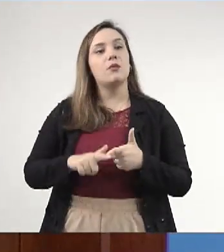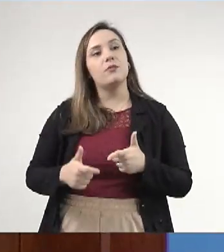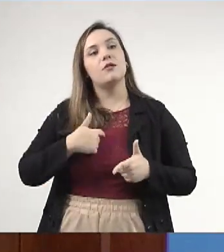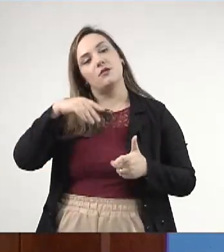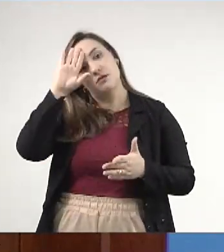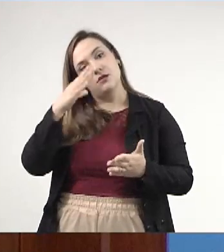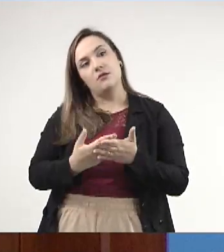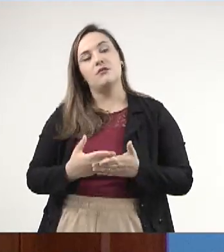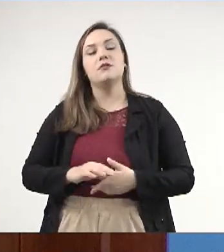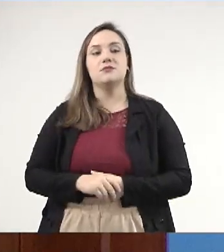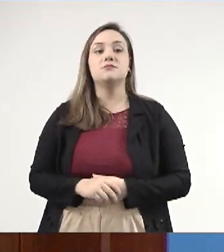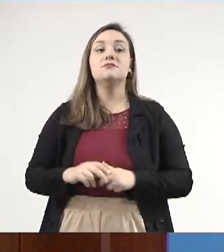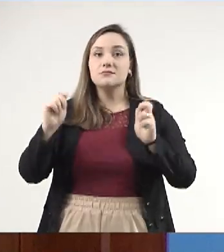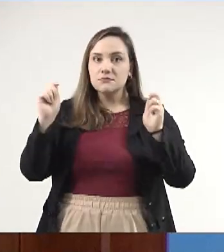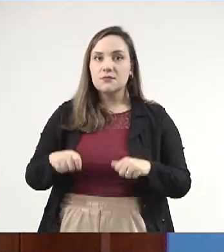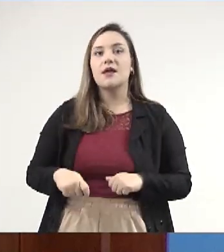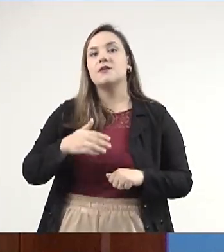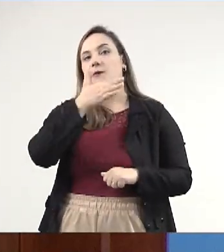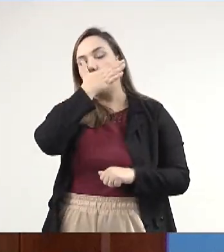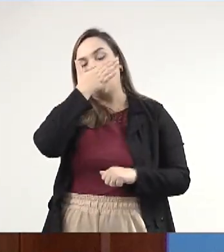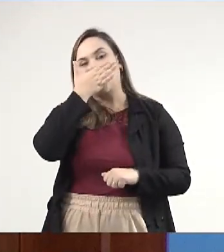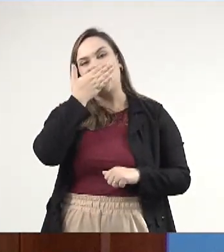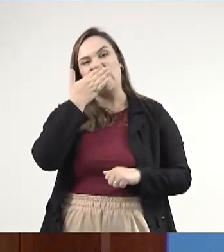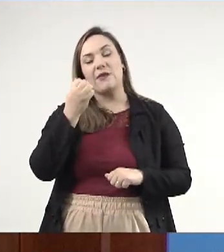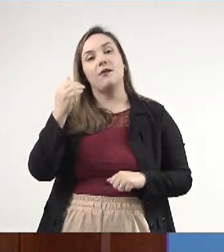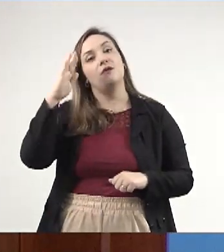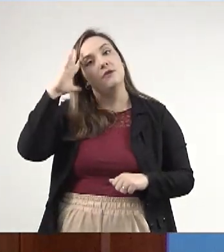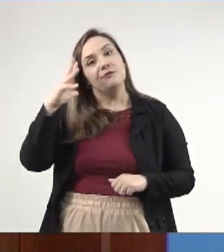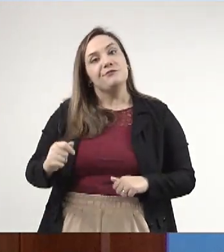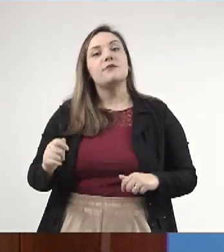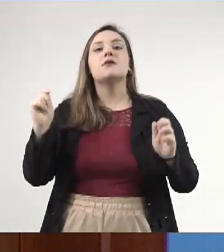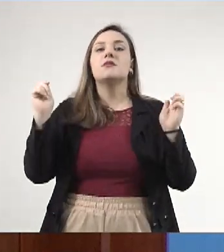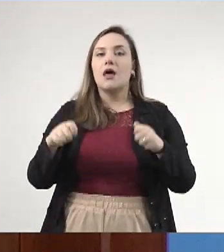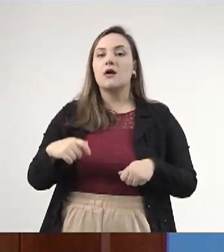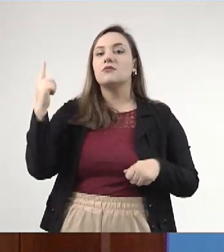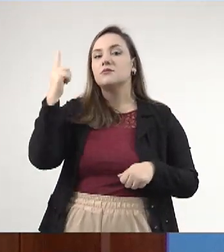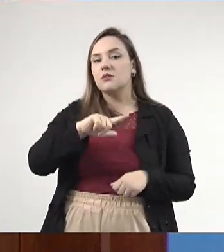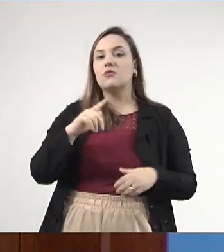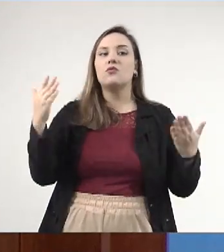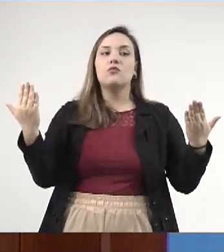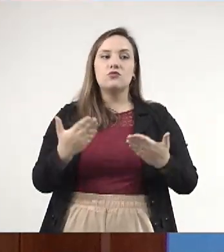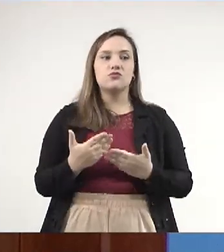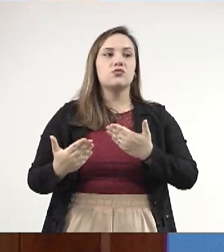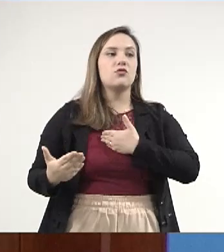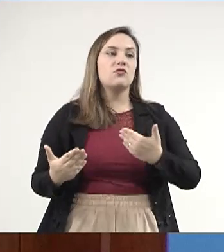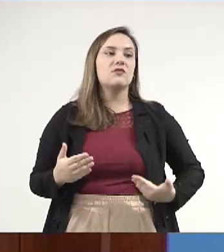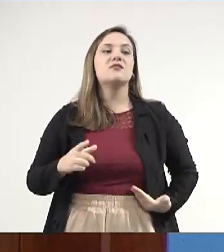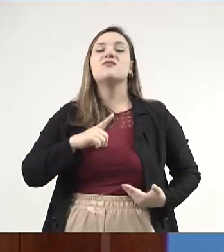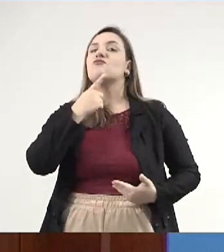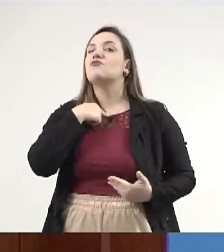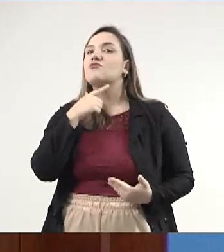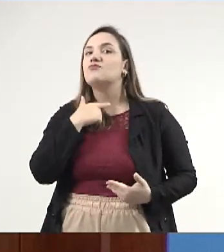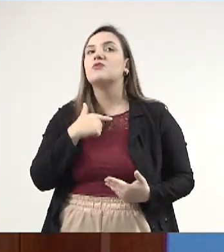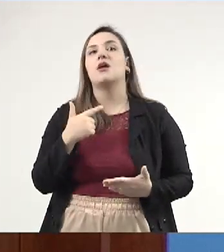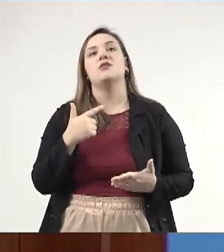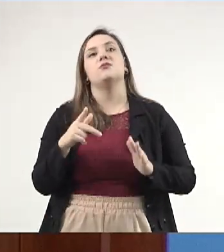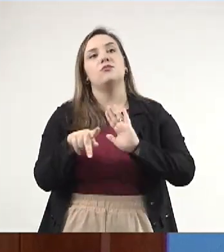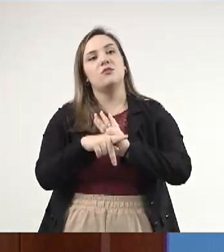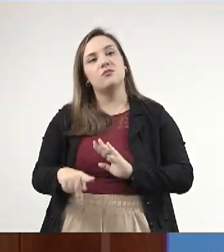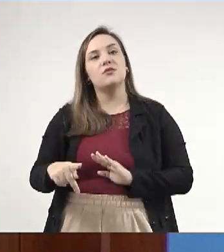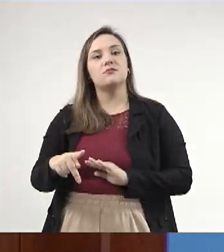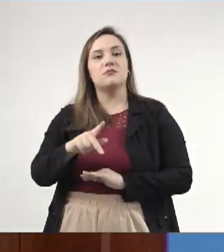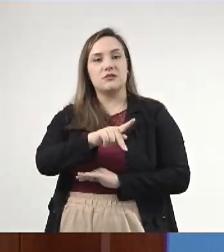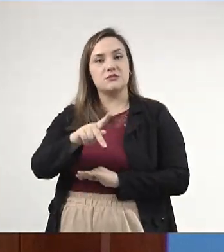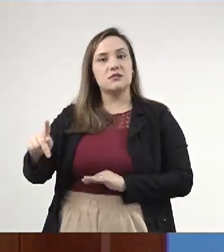Acredito que é possível, sim, resolver. Hoje o Estado brasileiro tem toda a boa vontade da parte do